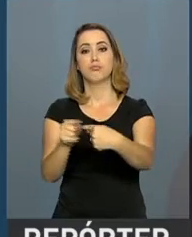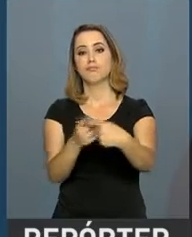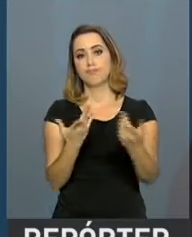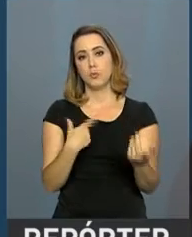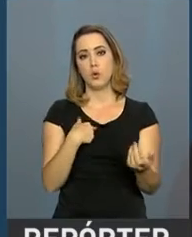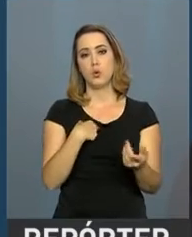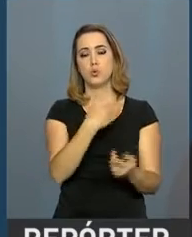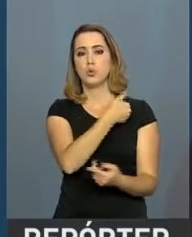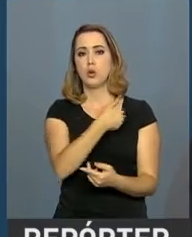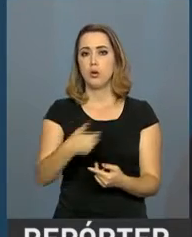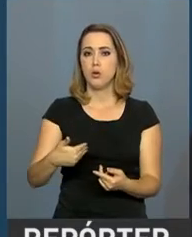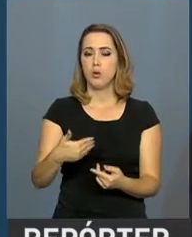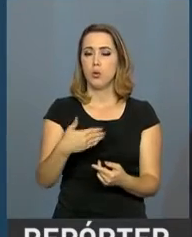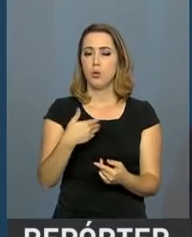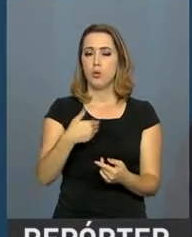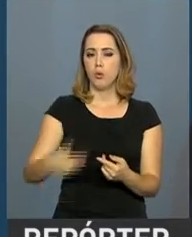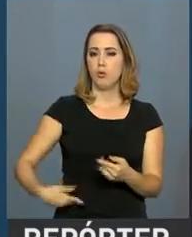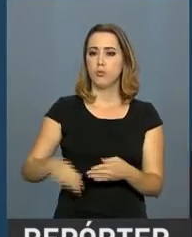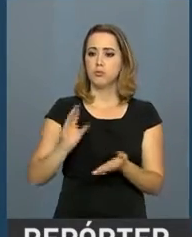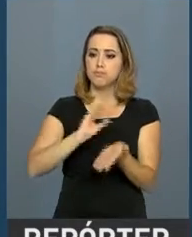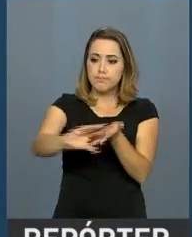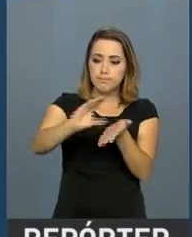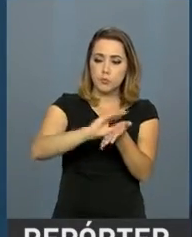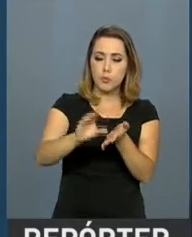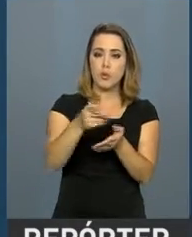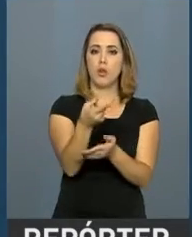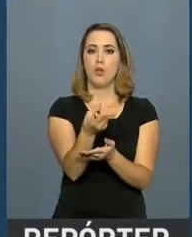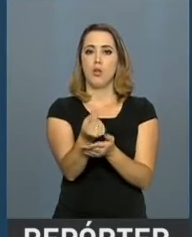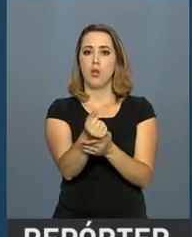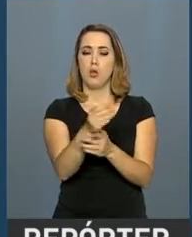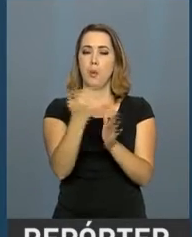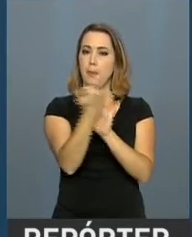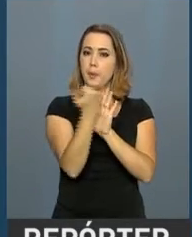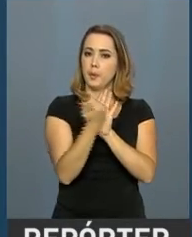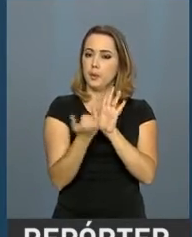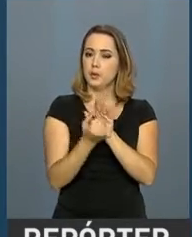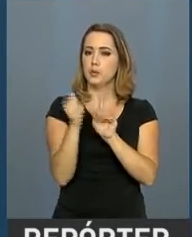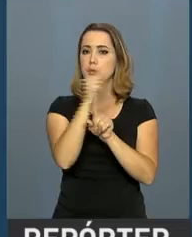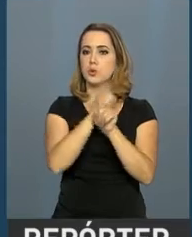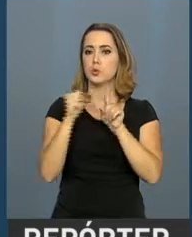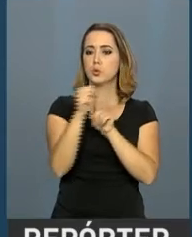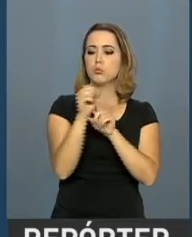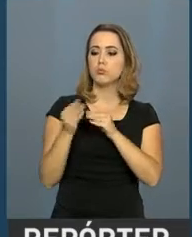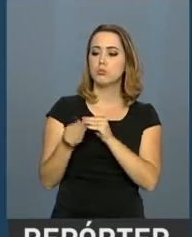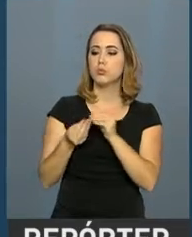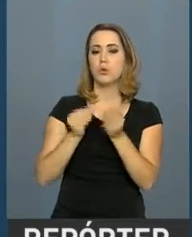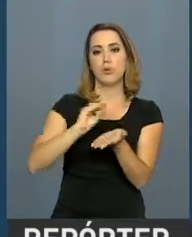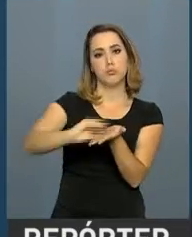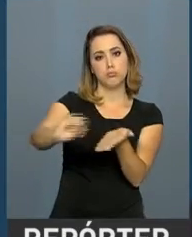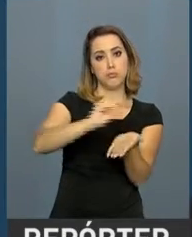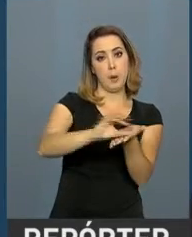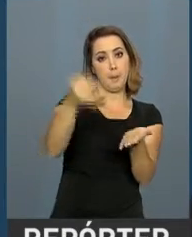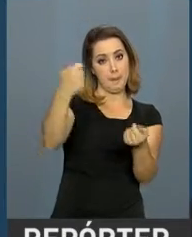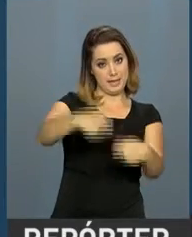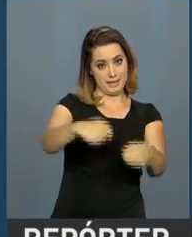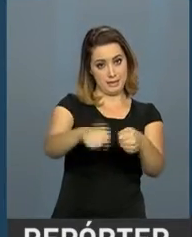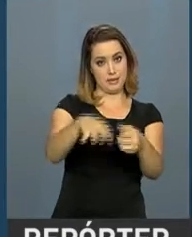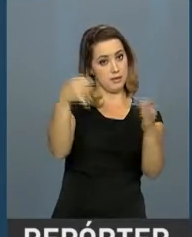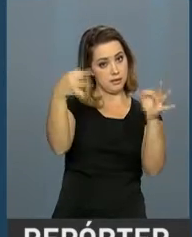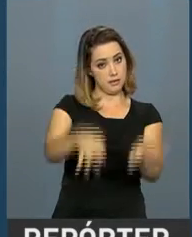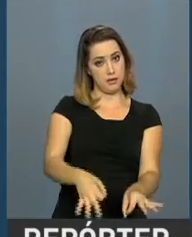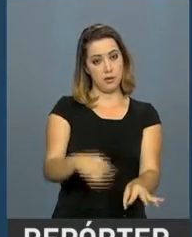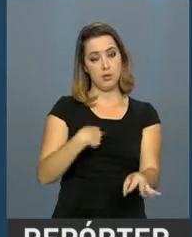realmente preciso ser fundamental é necessário reformar a previdência é